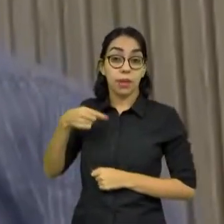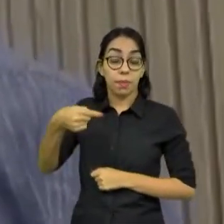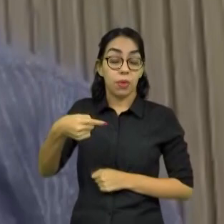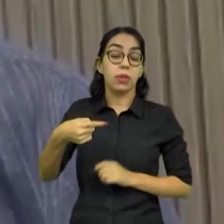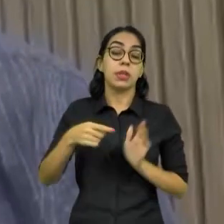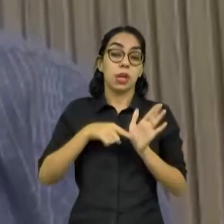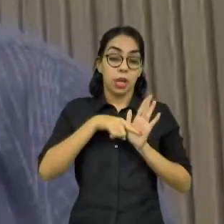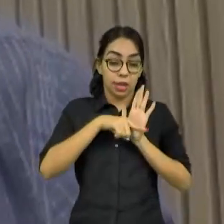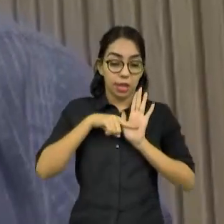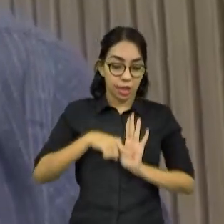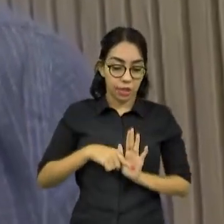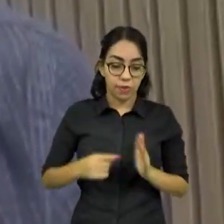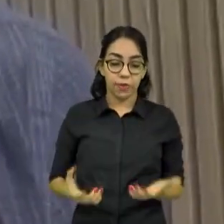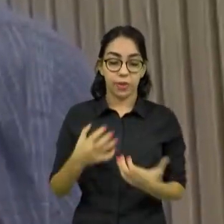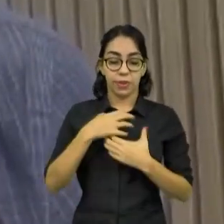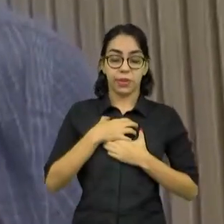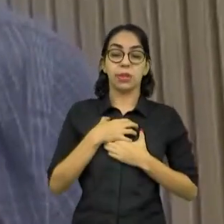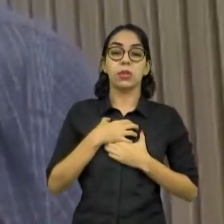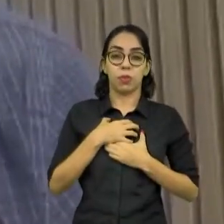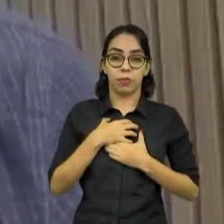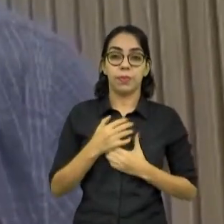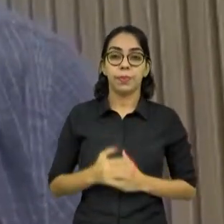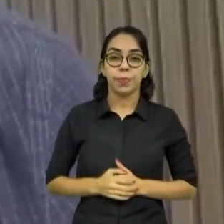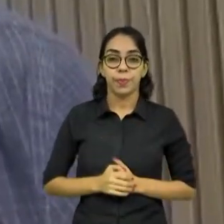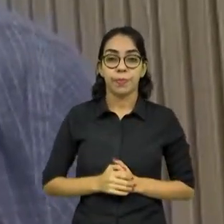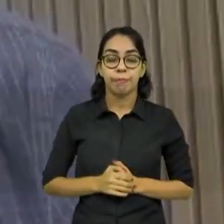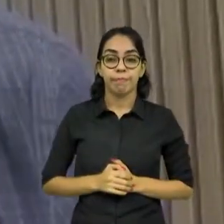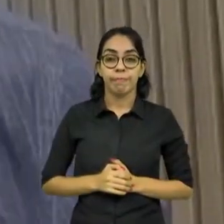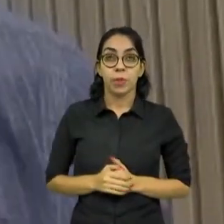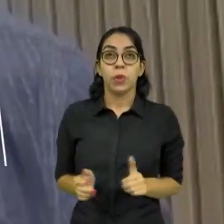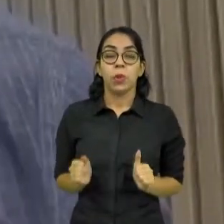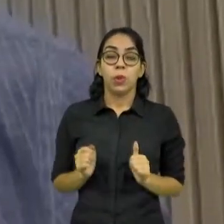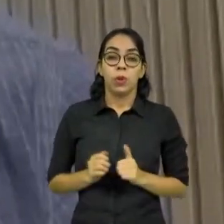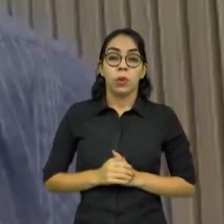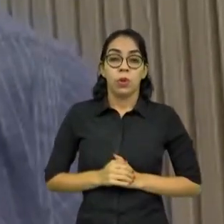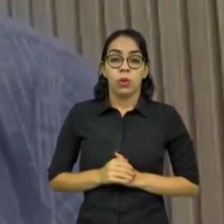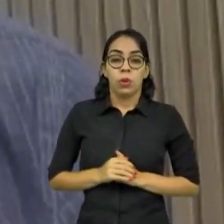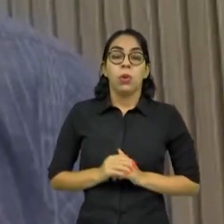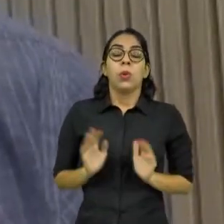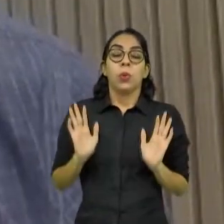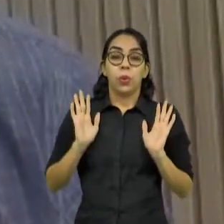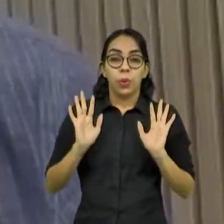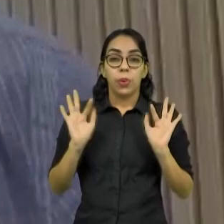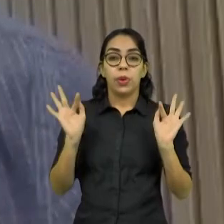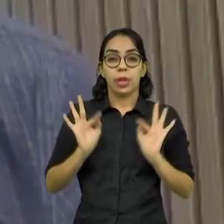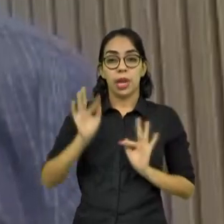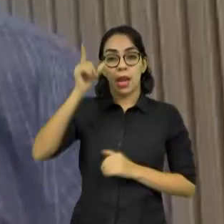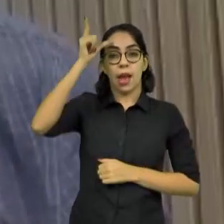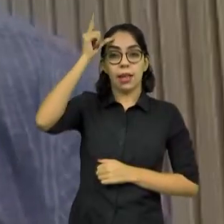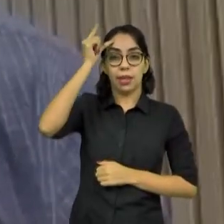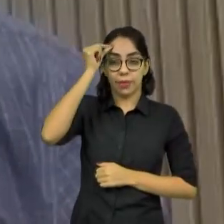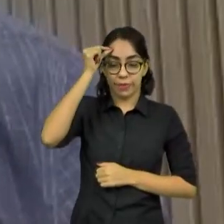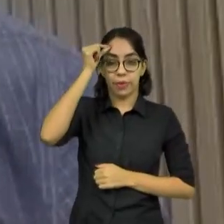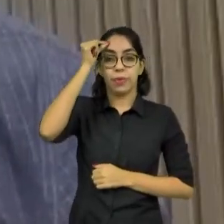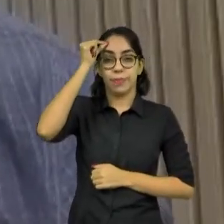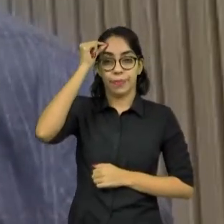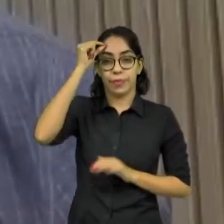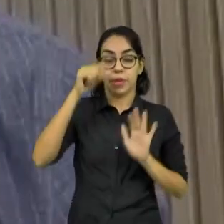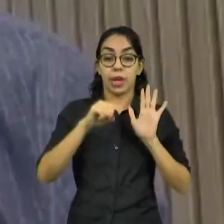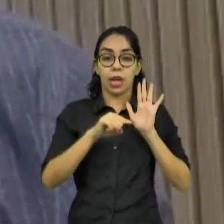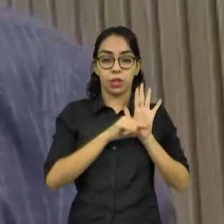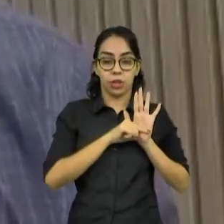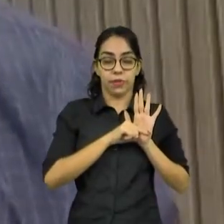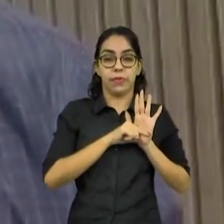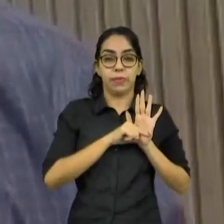sentir os primeiros sintomas. Felizmente, o meu teste deu negativo. Acredito que tenha sido falso